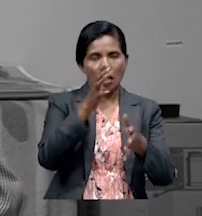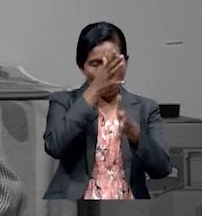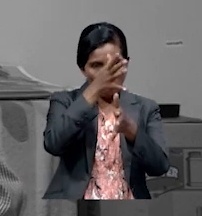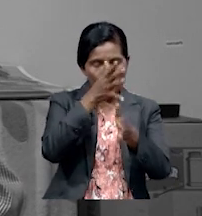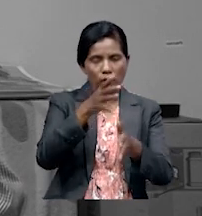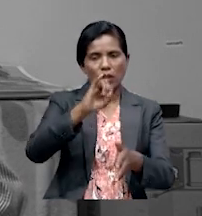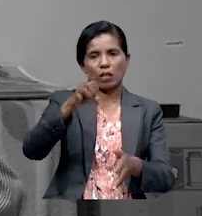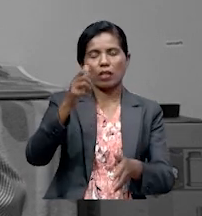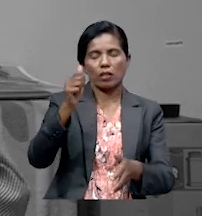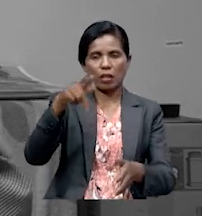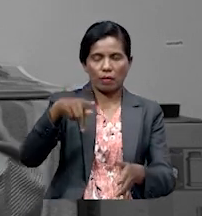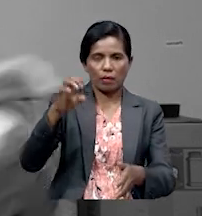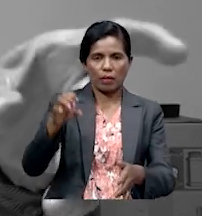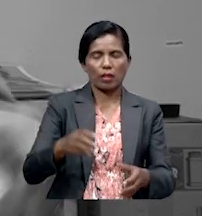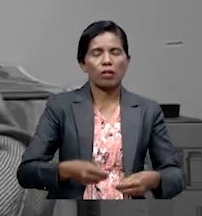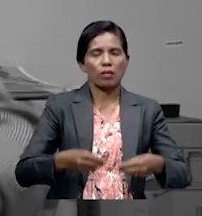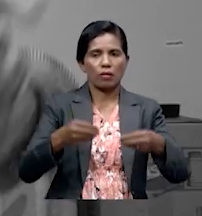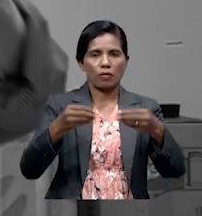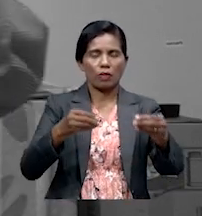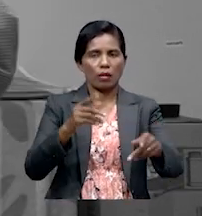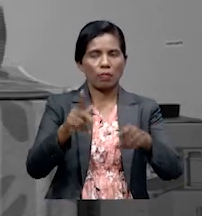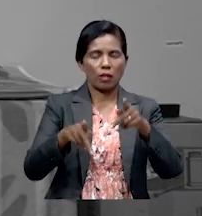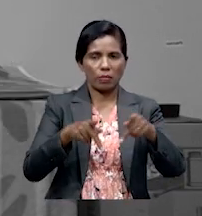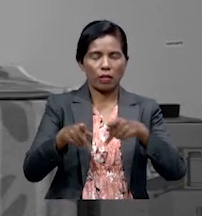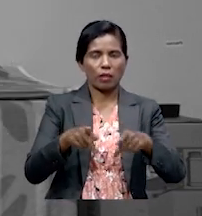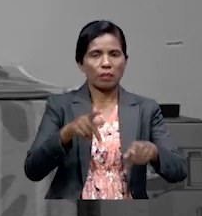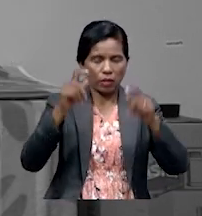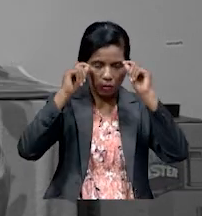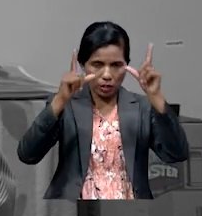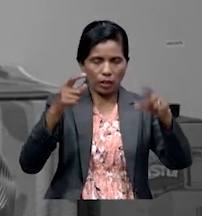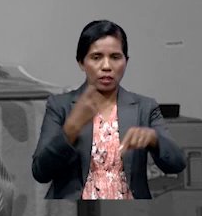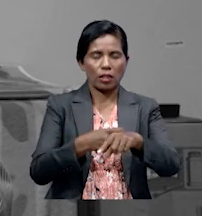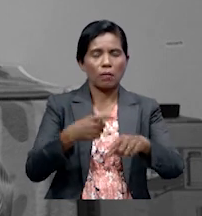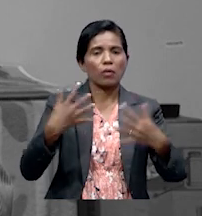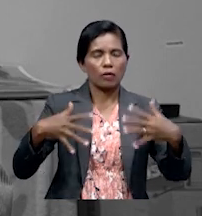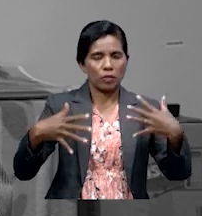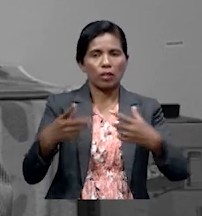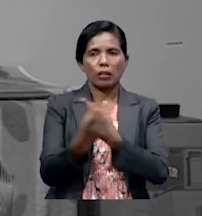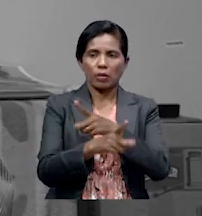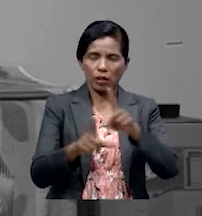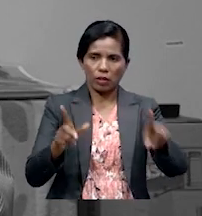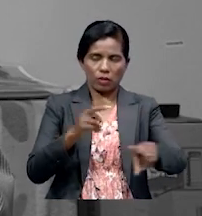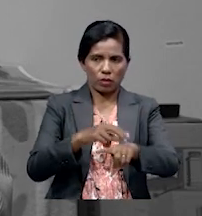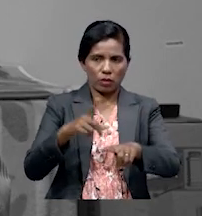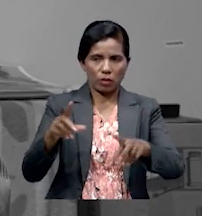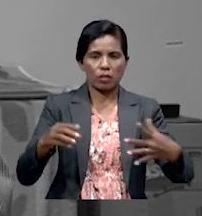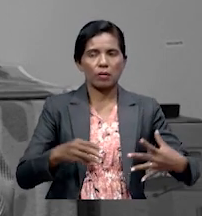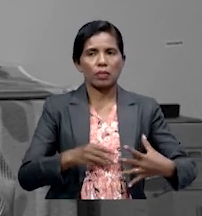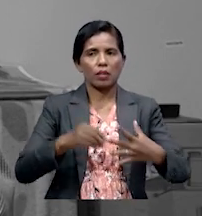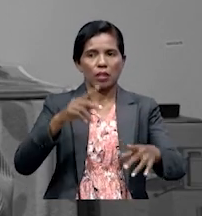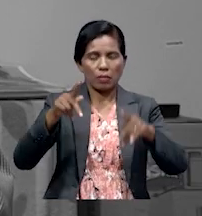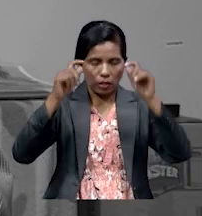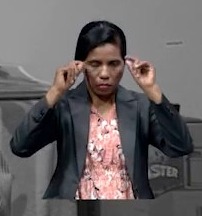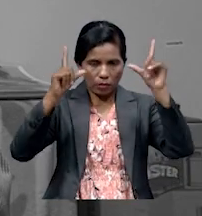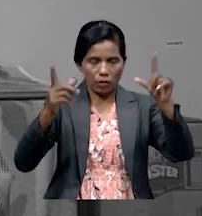a nessan fonte inspirador ba cidadão Timoroan Sira, e a tempo funo ba libertação nacional nenian, liu Timoroan Sira nebe